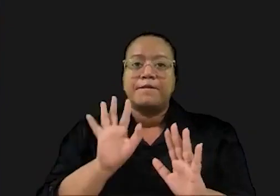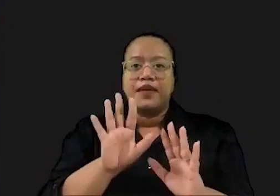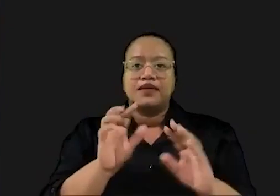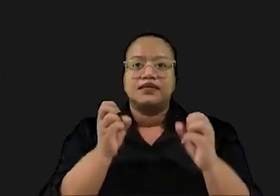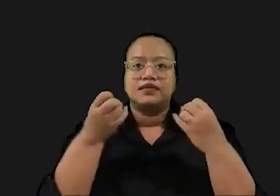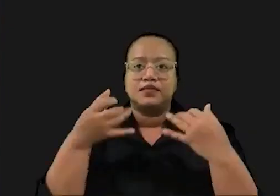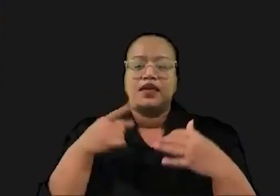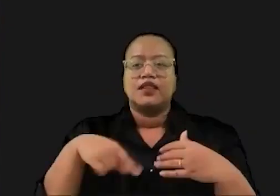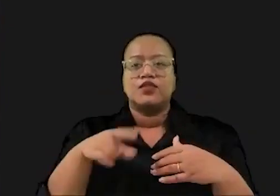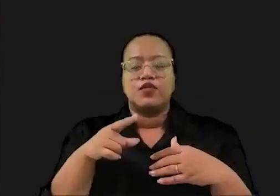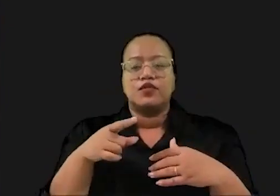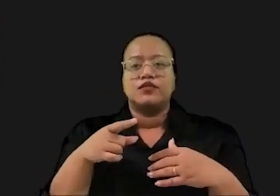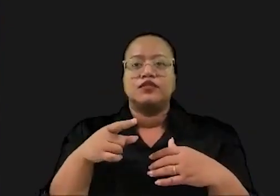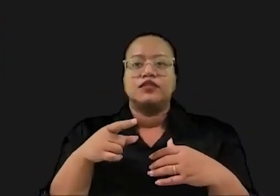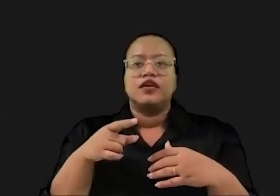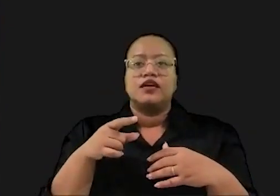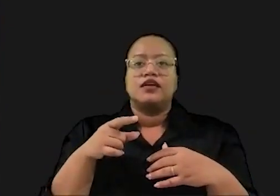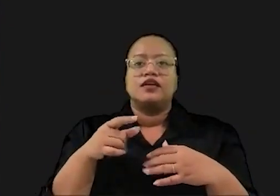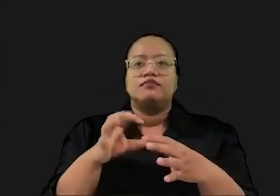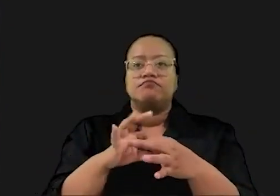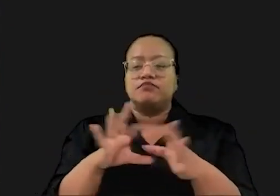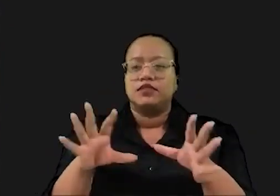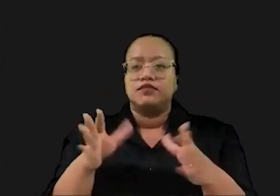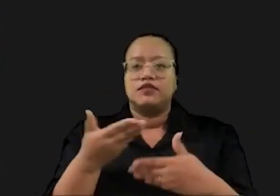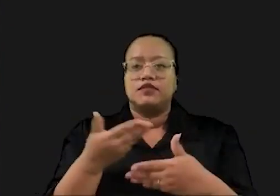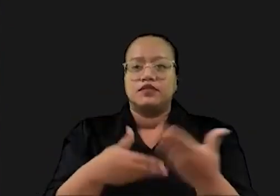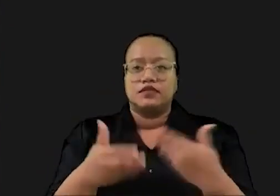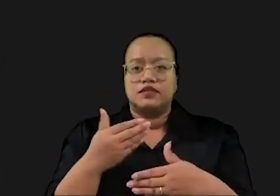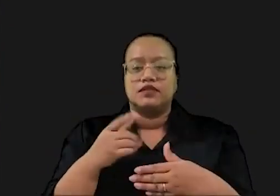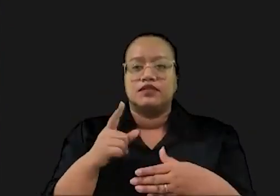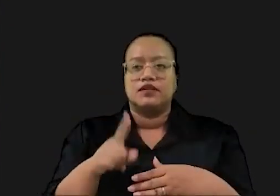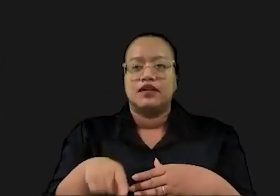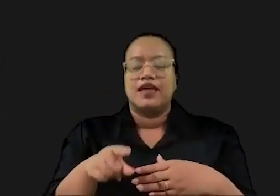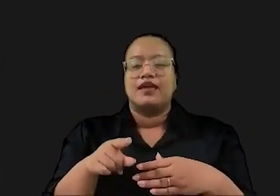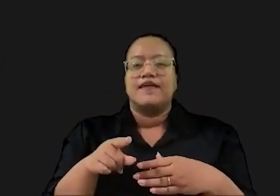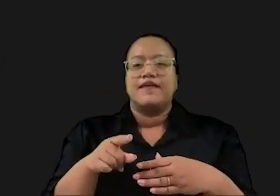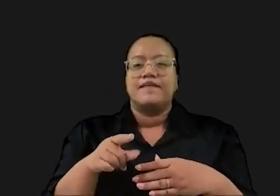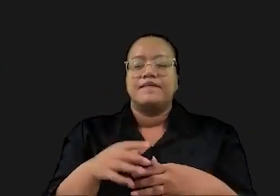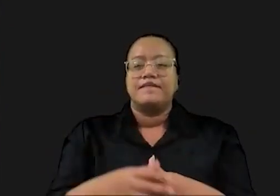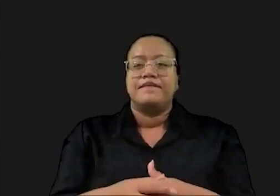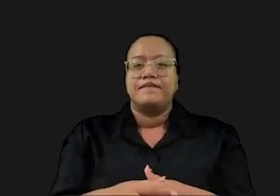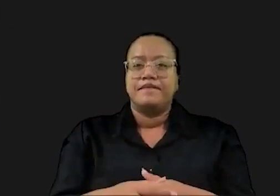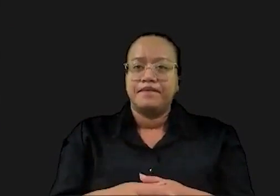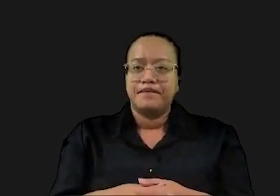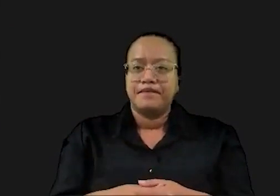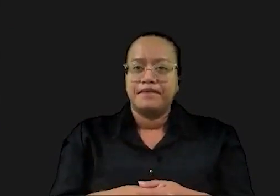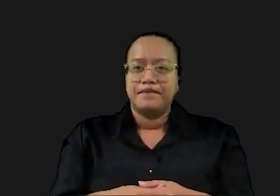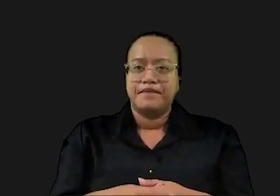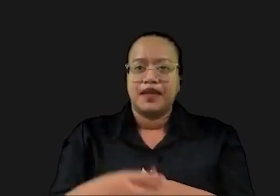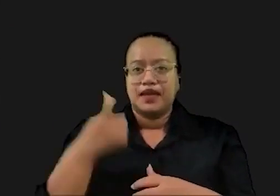instalando postos avançados, quebrando, rompendo mentalidades também que são